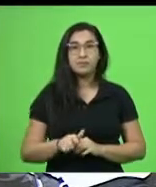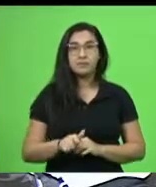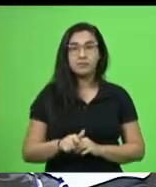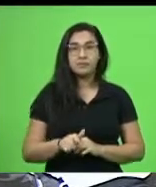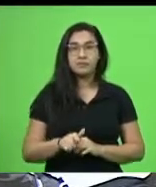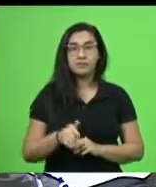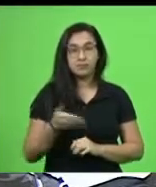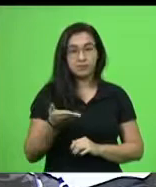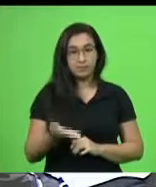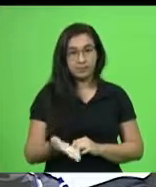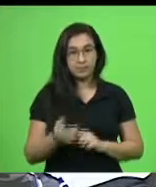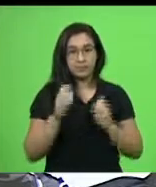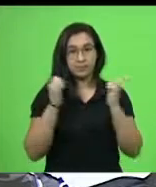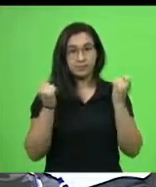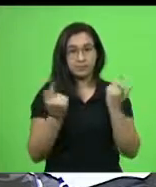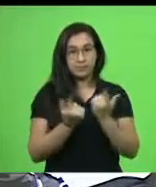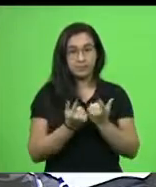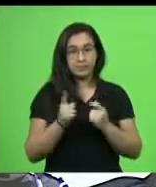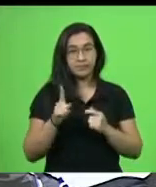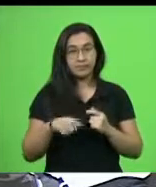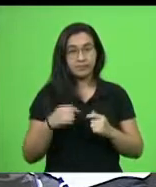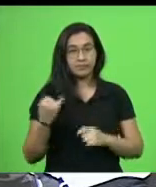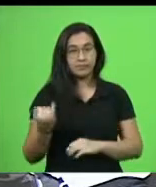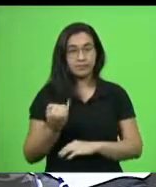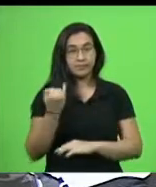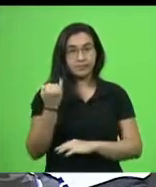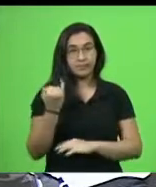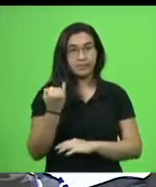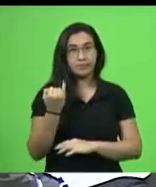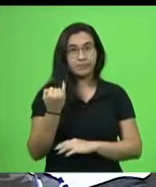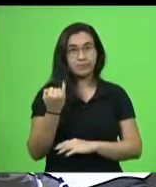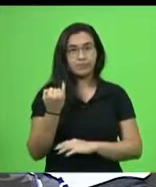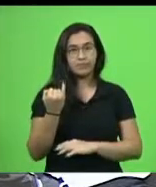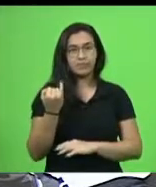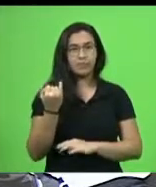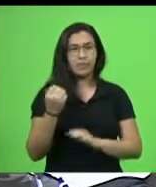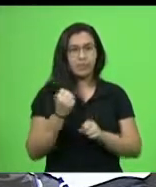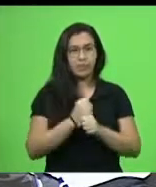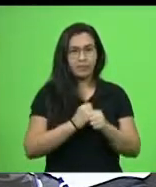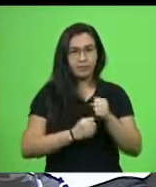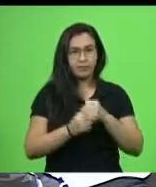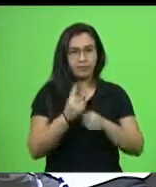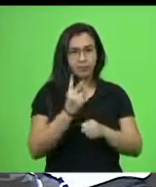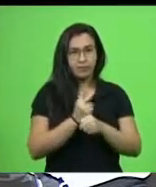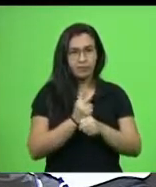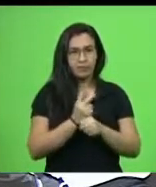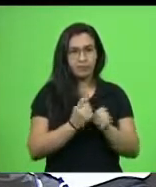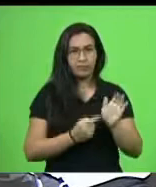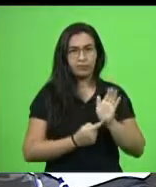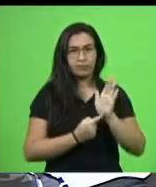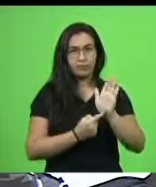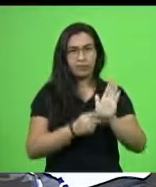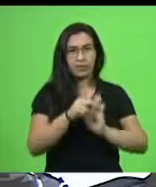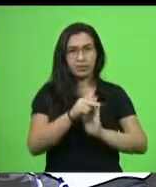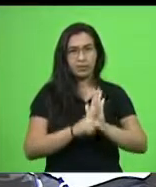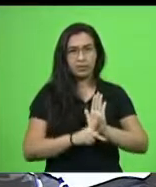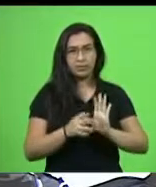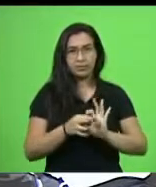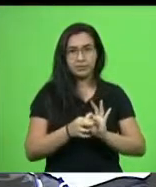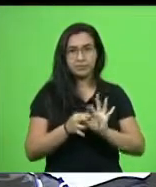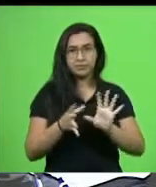desta casa. Apresentei há 2 anos projeto que trata especificamente da questão de licença